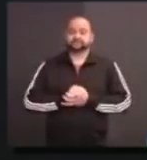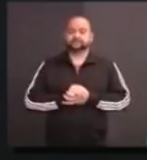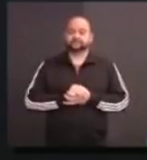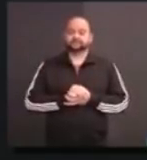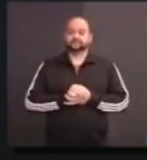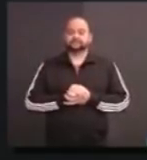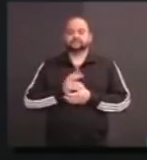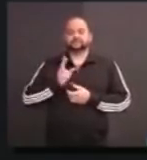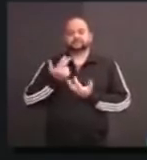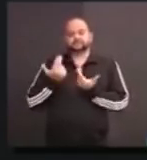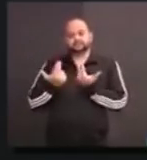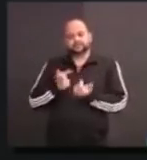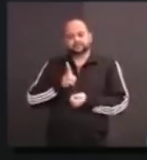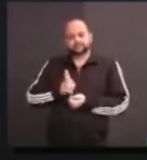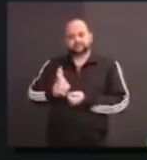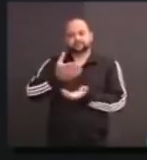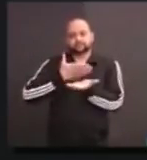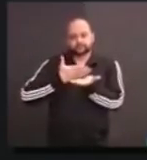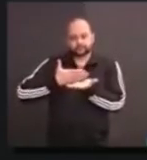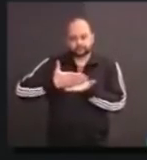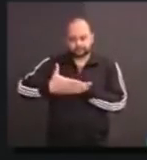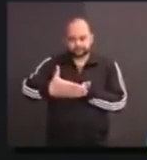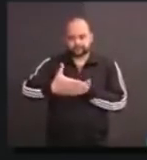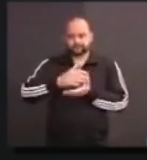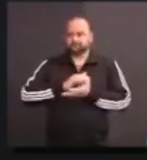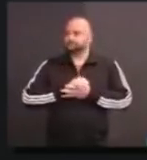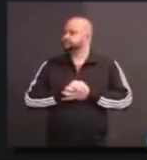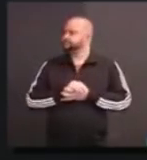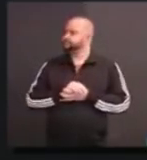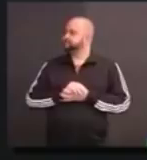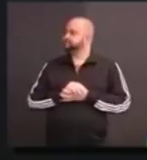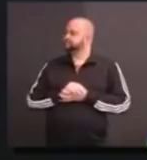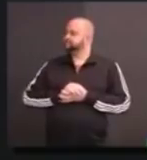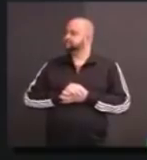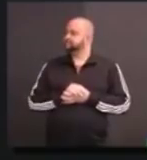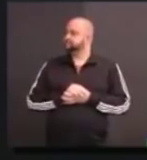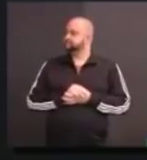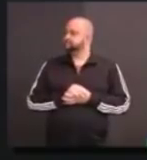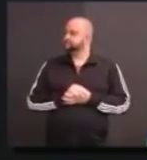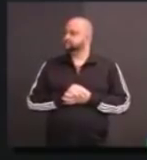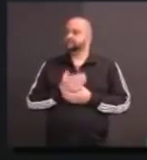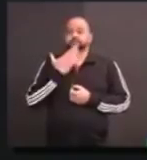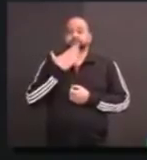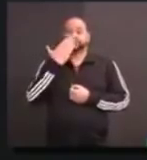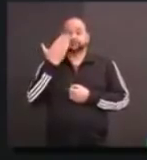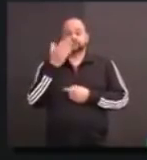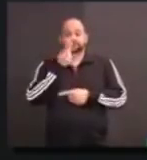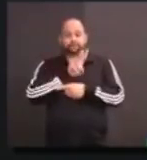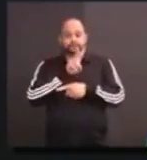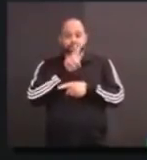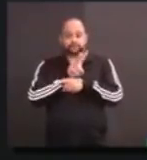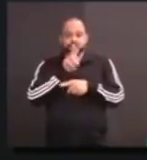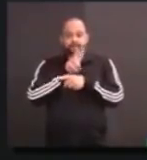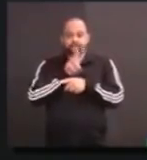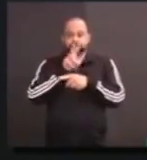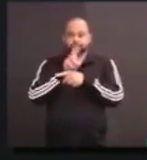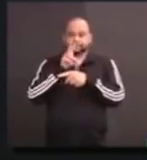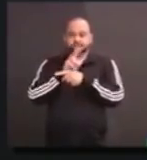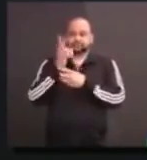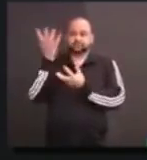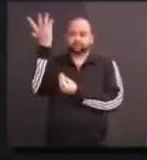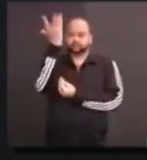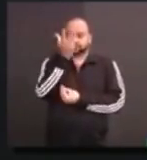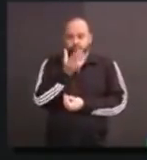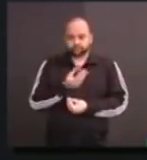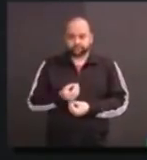Como sempre, inicialmente, nós pedimos a proteção do mundo espiritual,